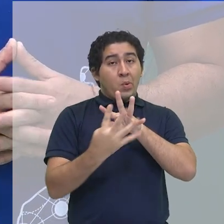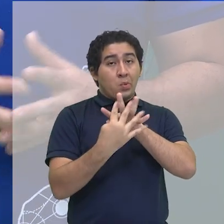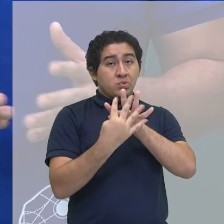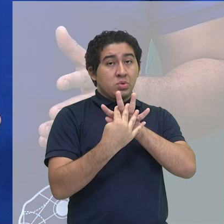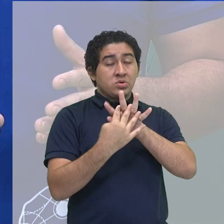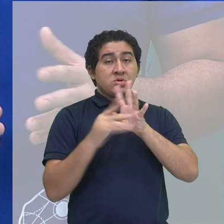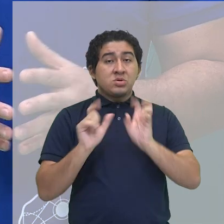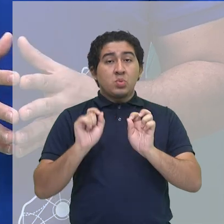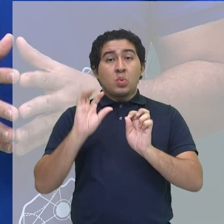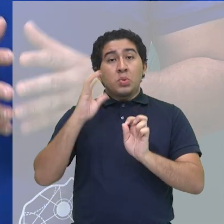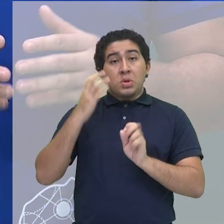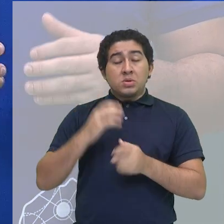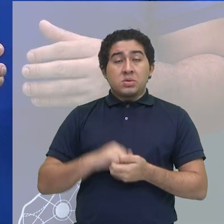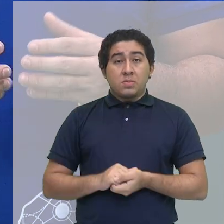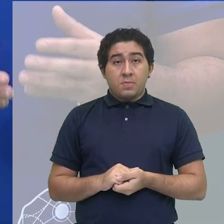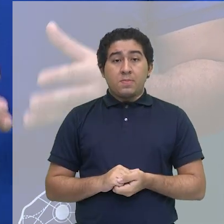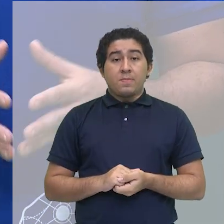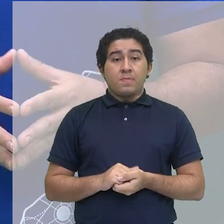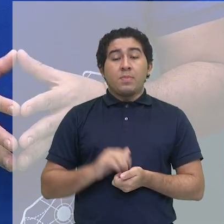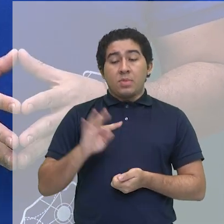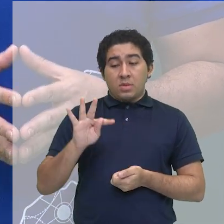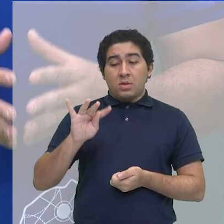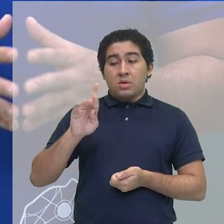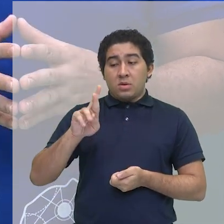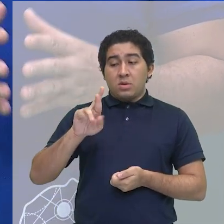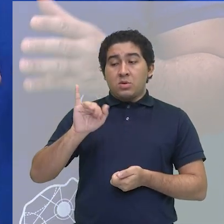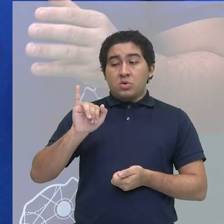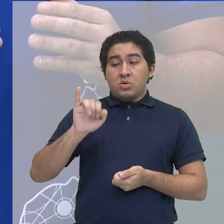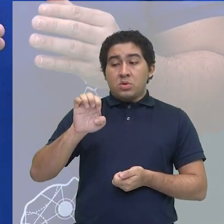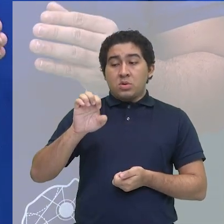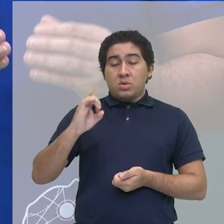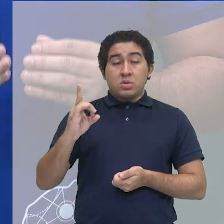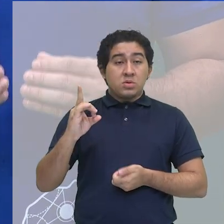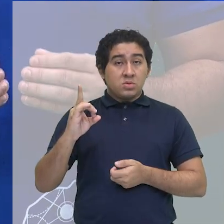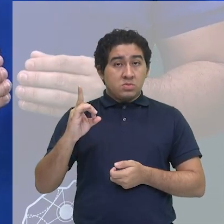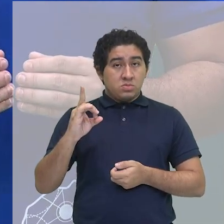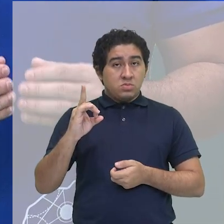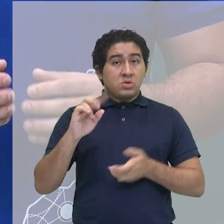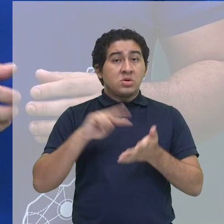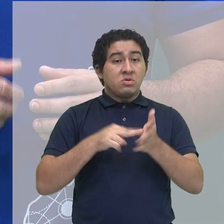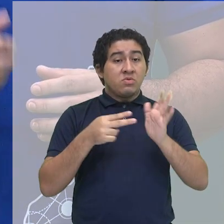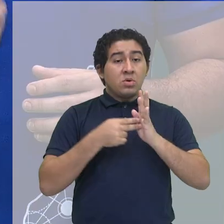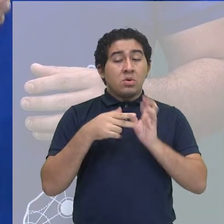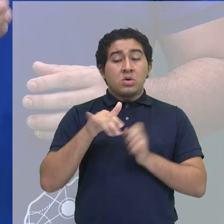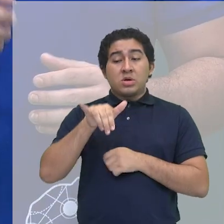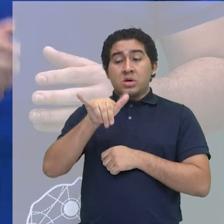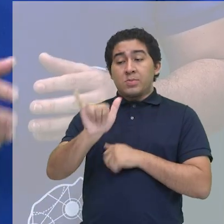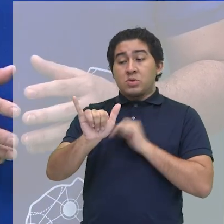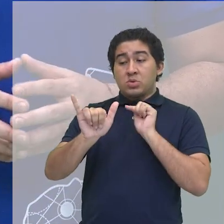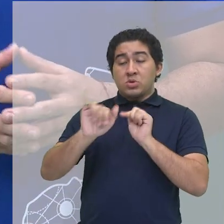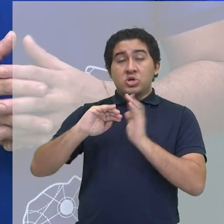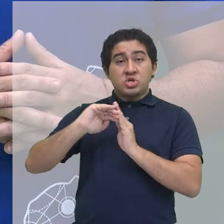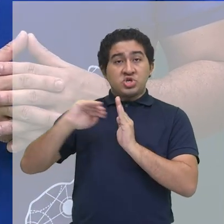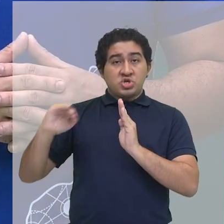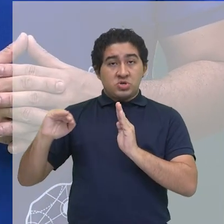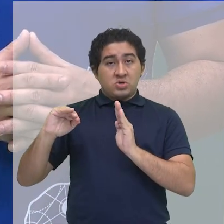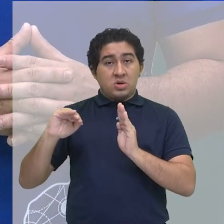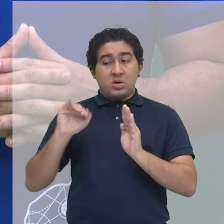consoante. Então você fala tried. Você vai retirar aquele y para acrescentar